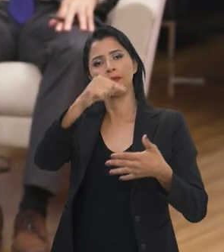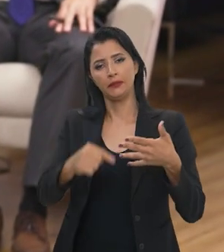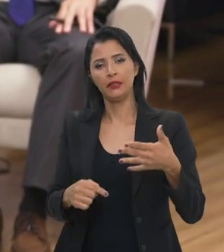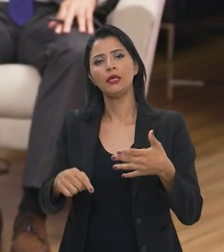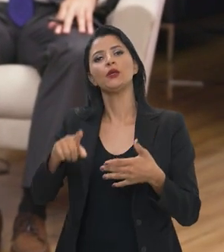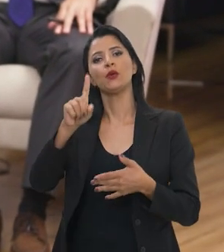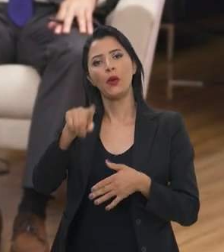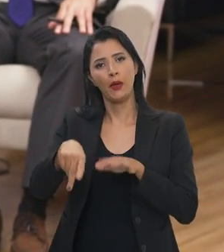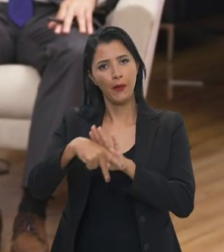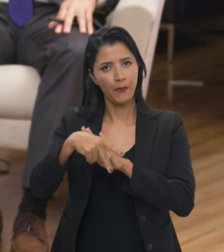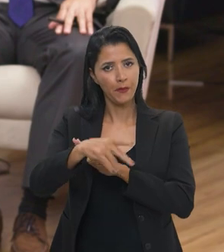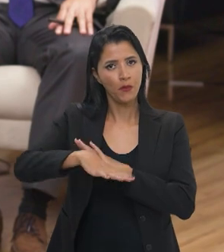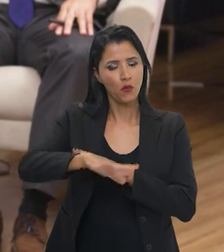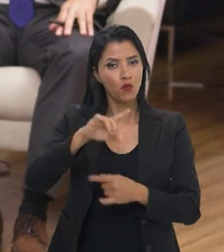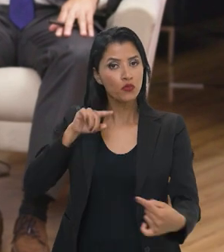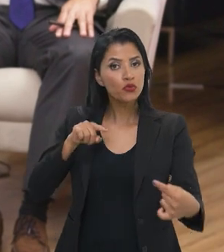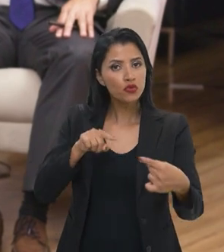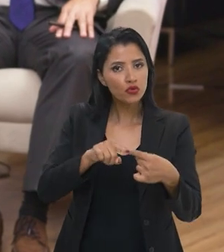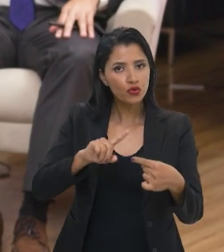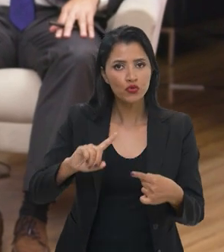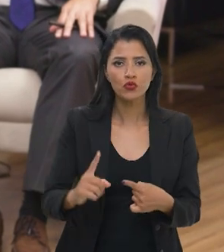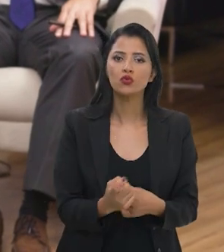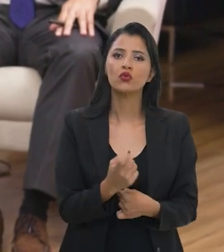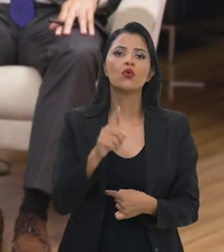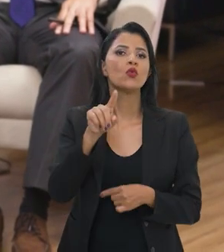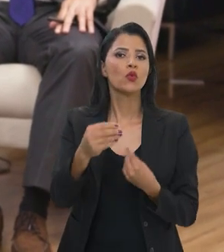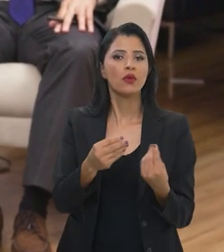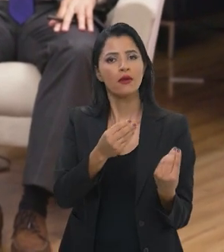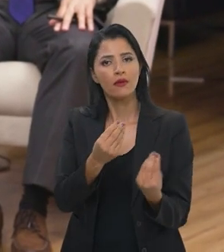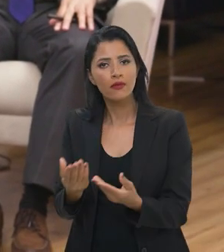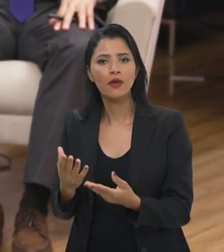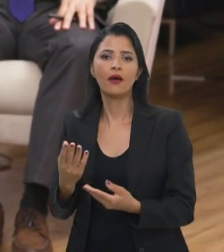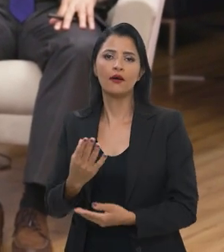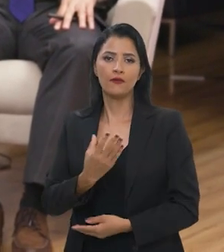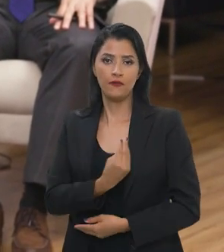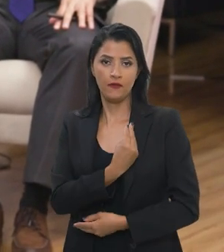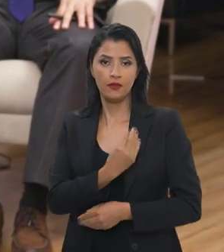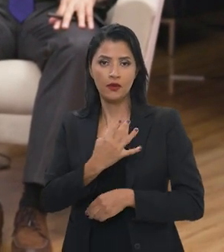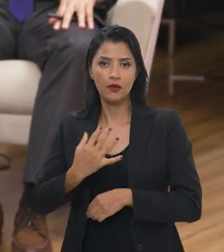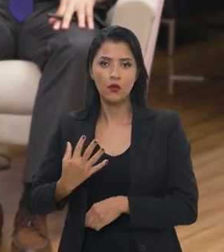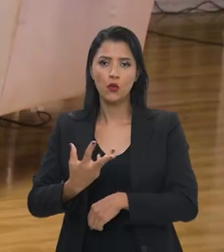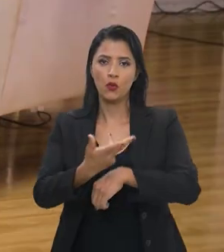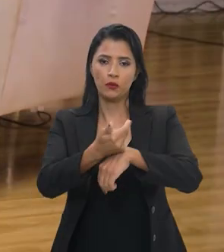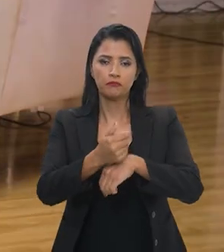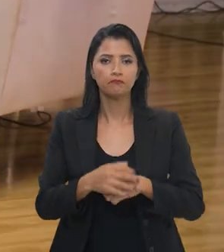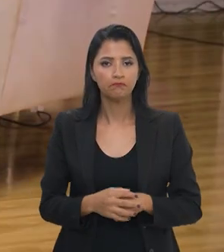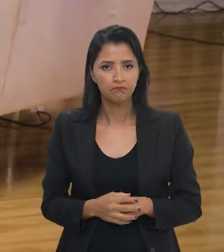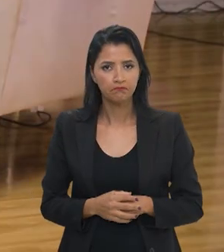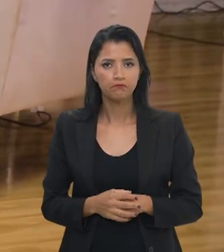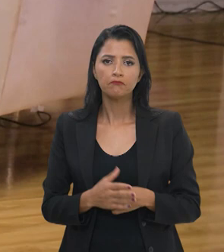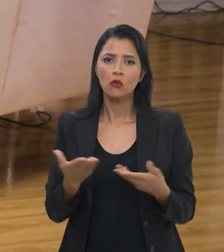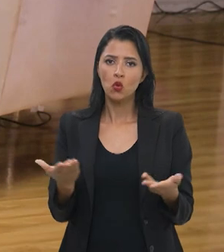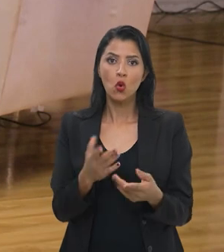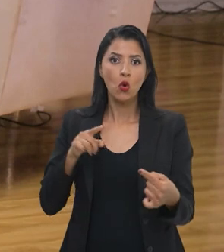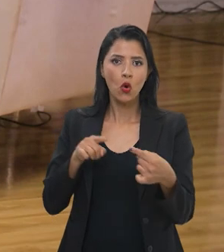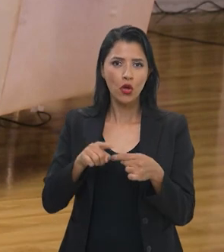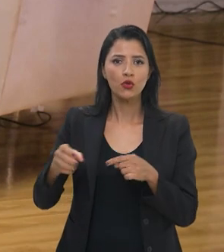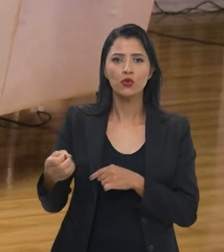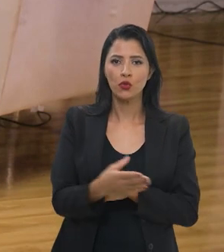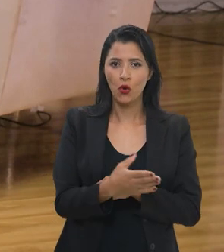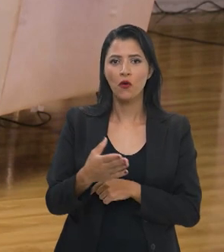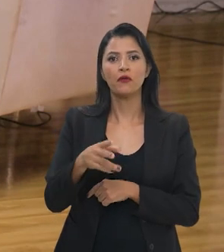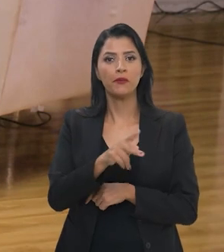é parte não é de um objetivo que é trazer qualidade de vida e agora uma missão nova